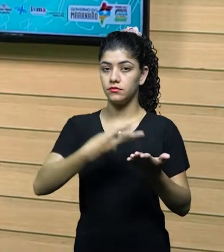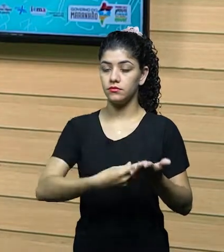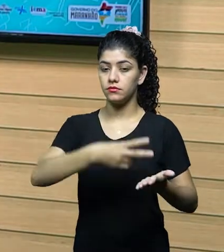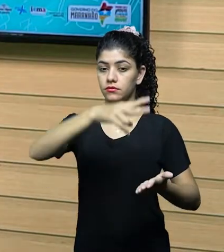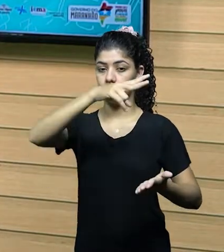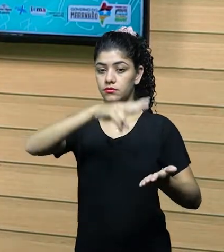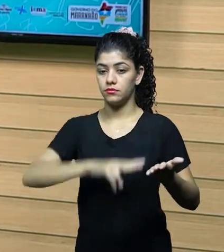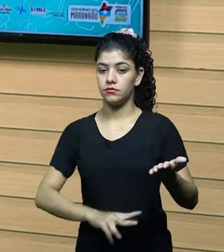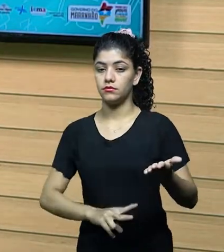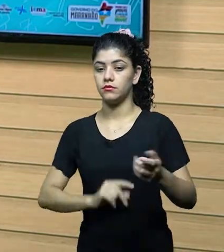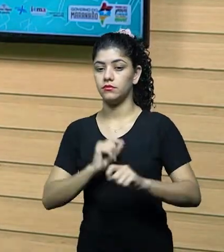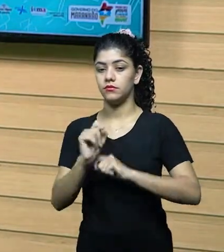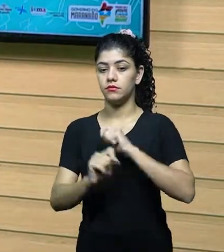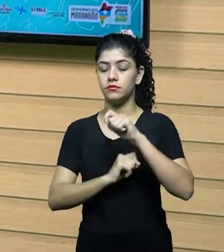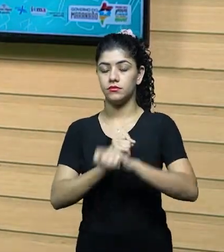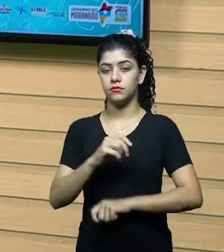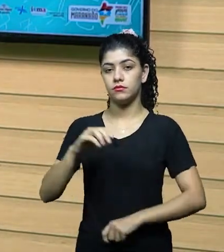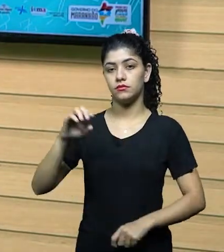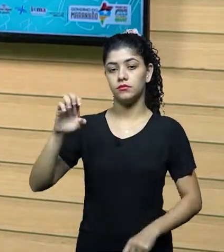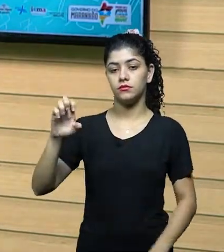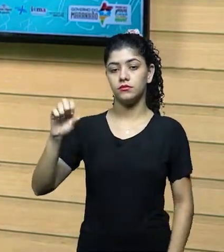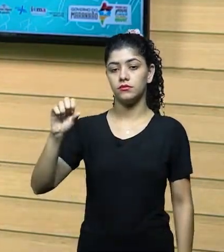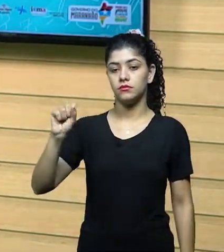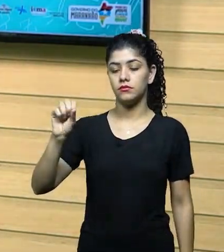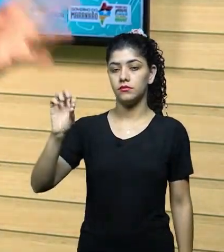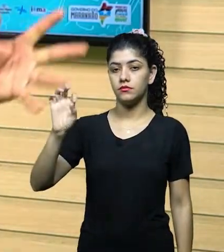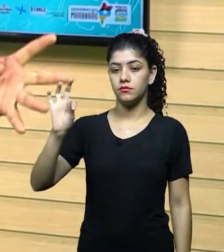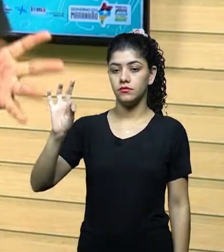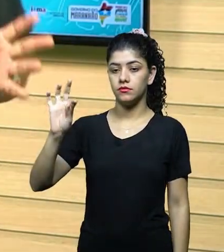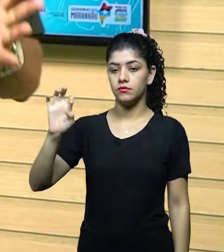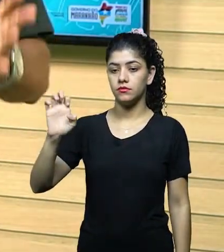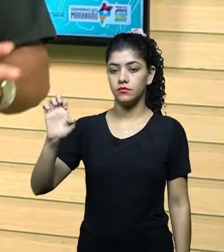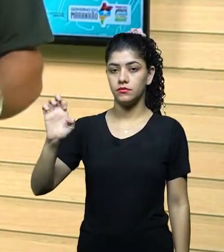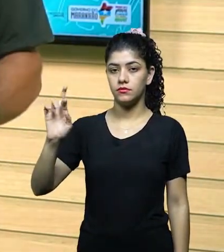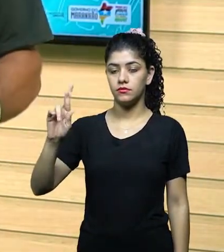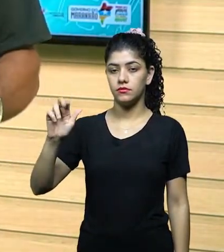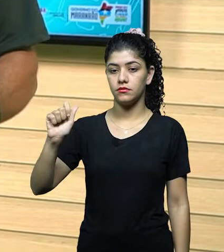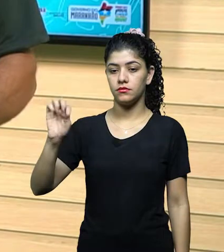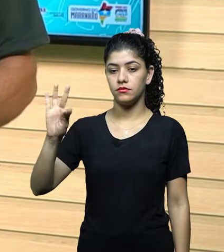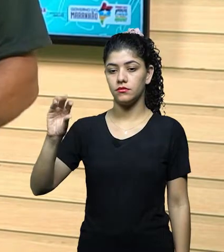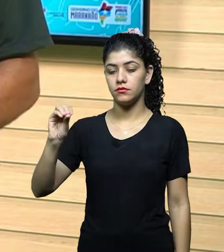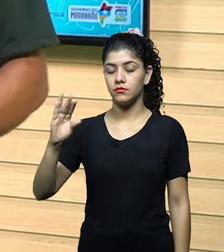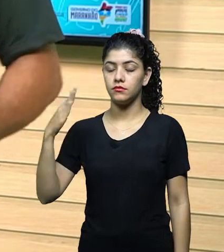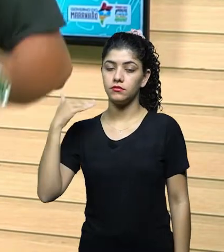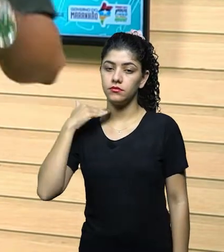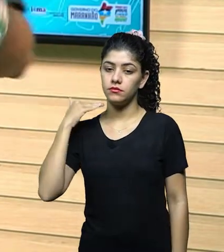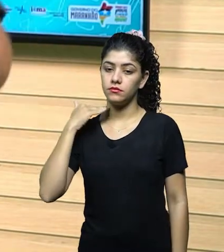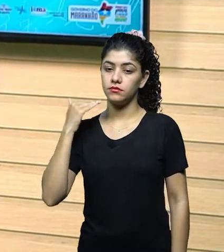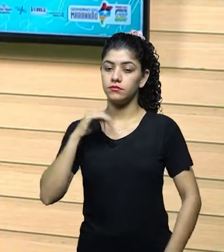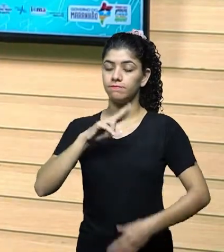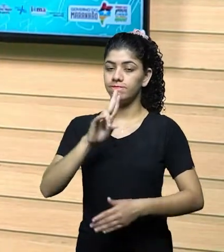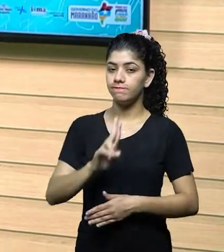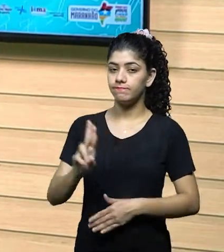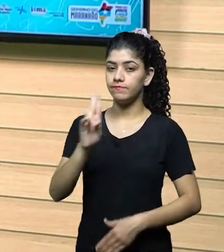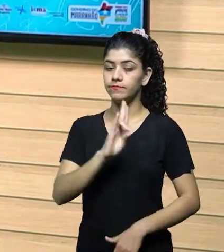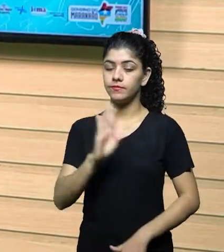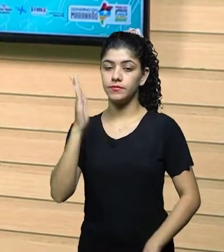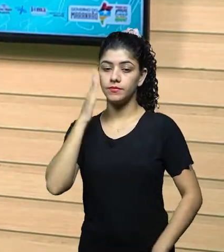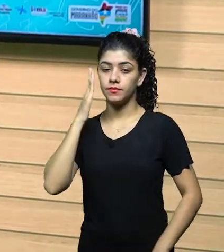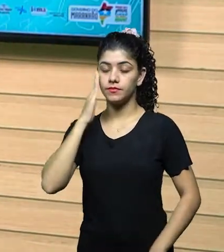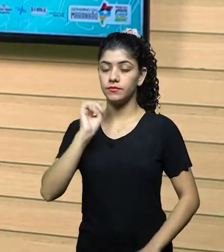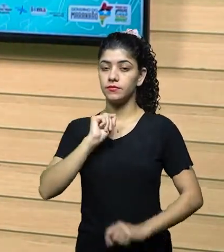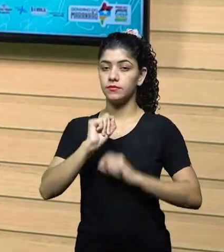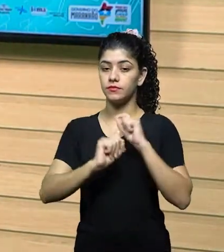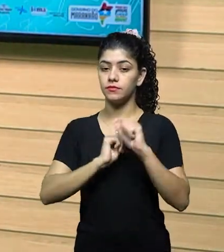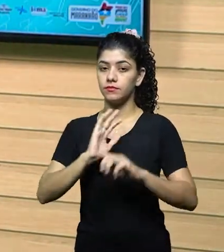bancário. Porque o extrato bancário é o relatório mais utilizado para entender o que